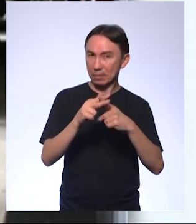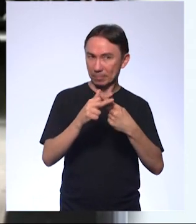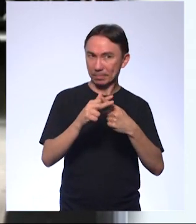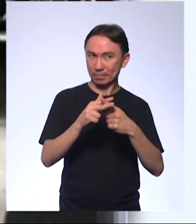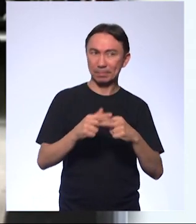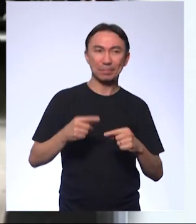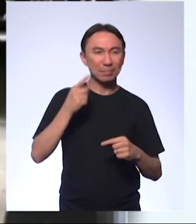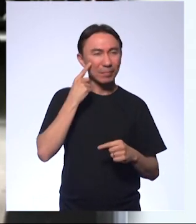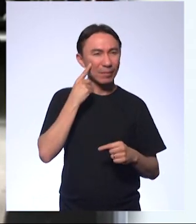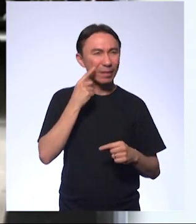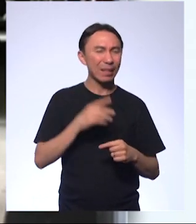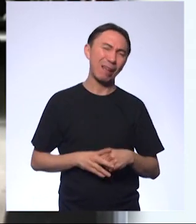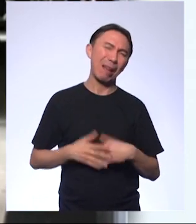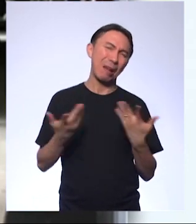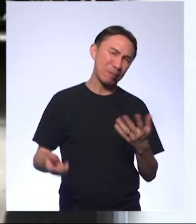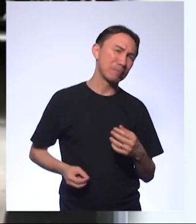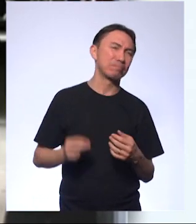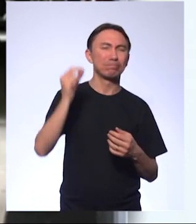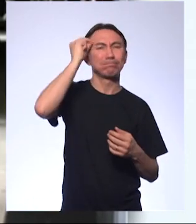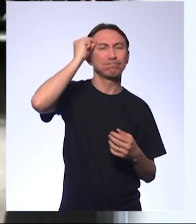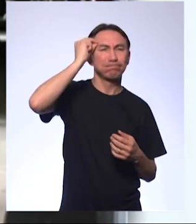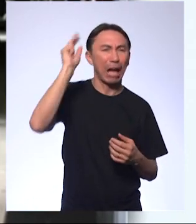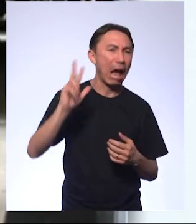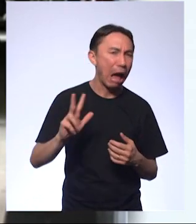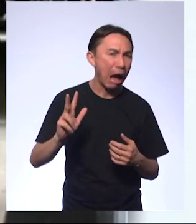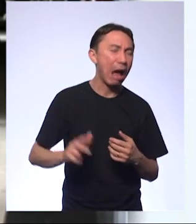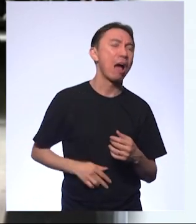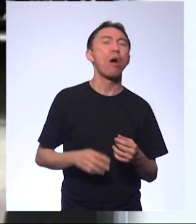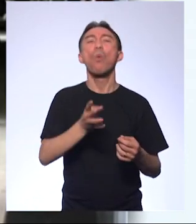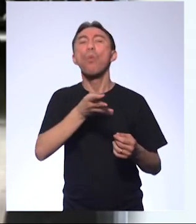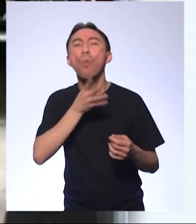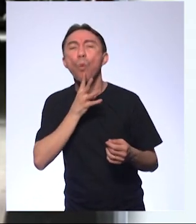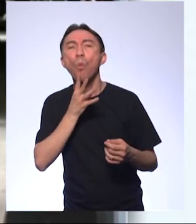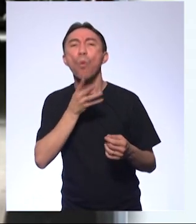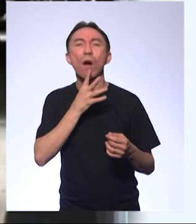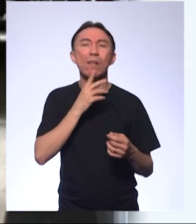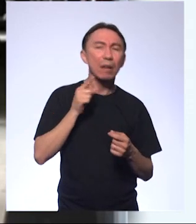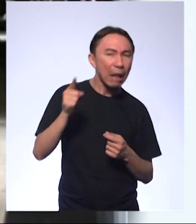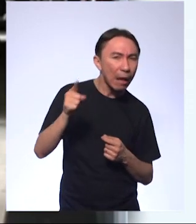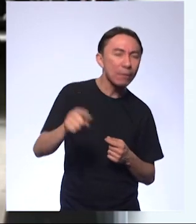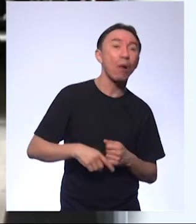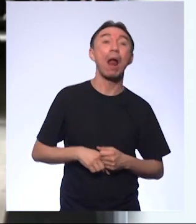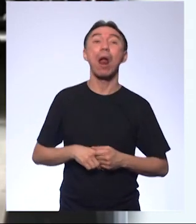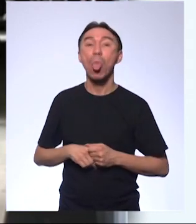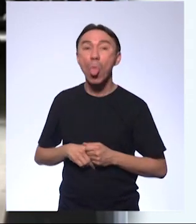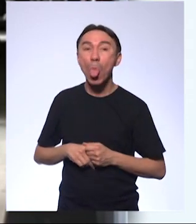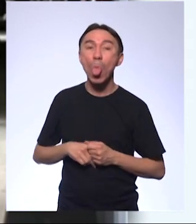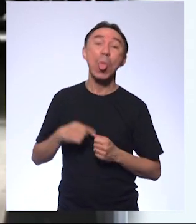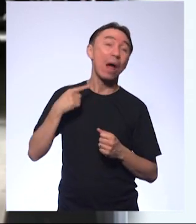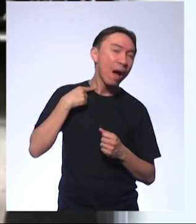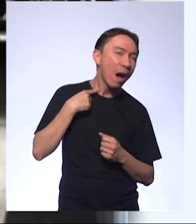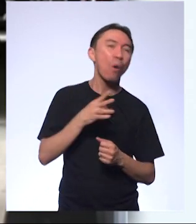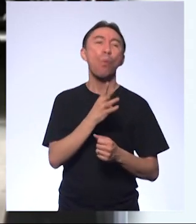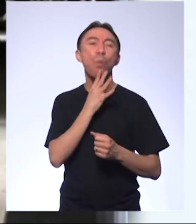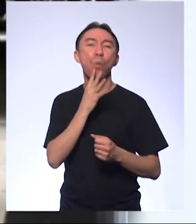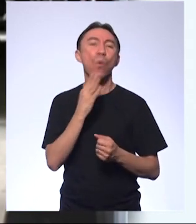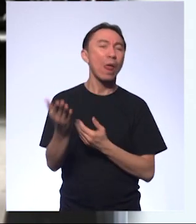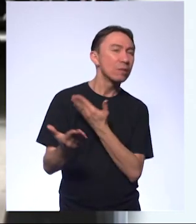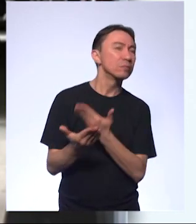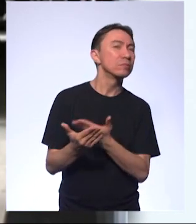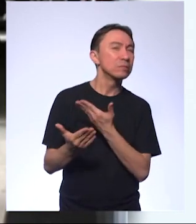núcleo. No entanto, Bohr suspeitava que ocorria algo diferente com os elétrons. E é sobre isso que nosso especialista em mecânica quântica vai falar